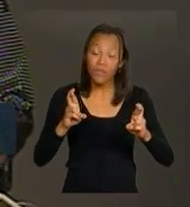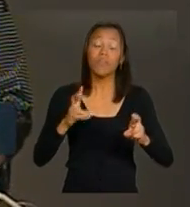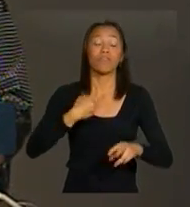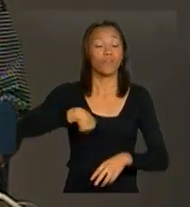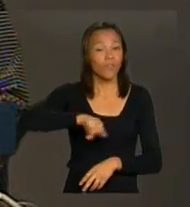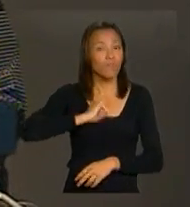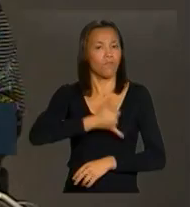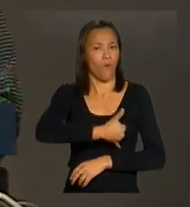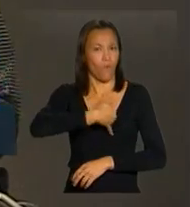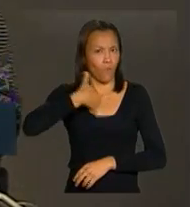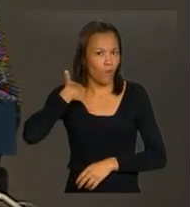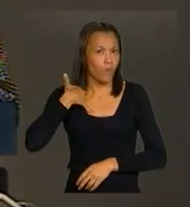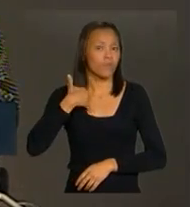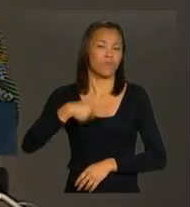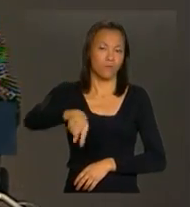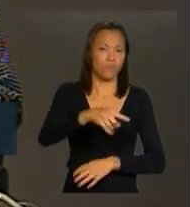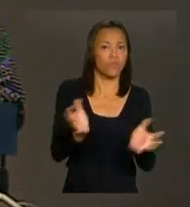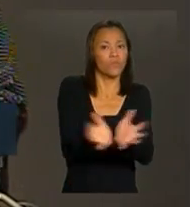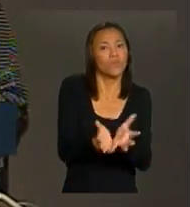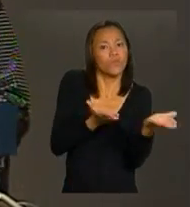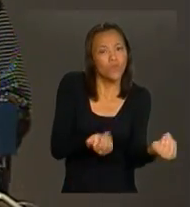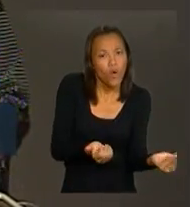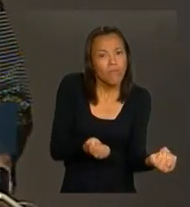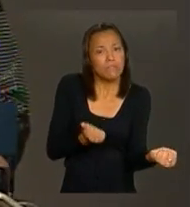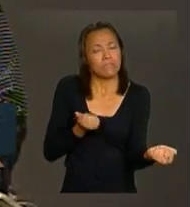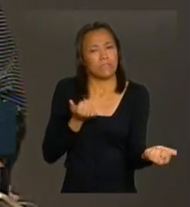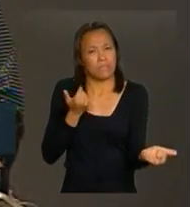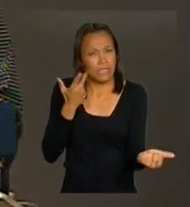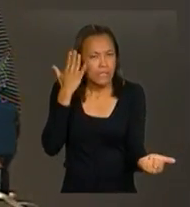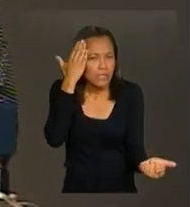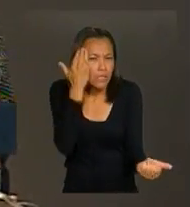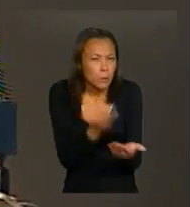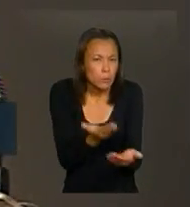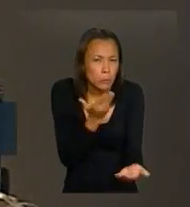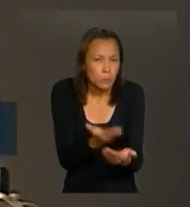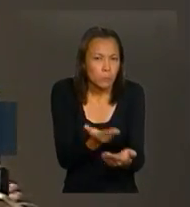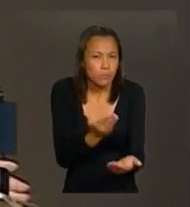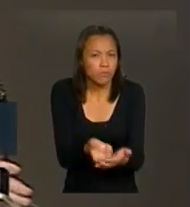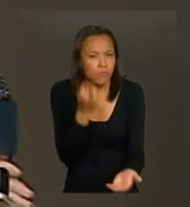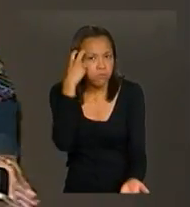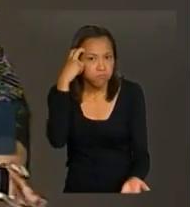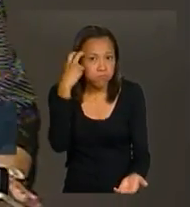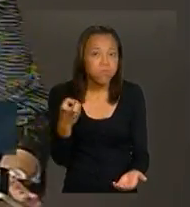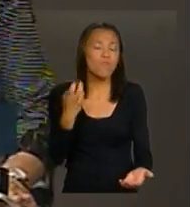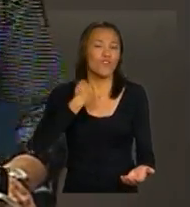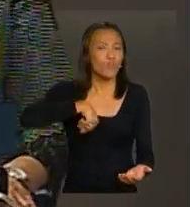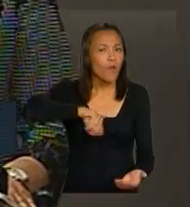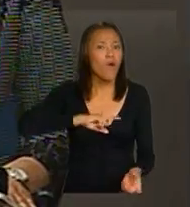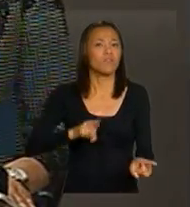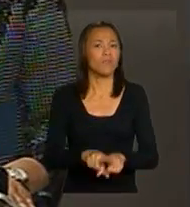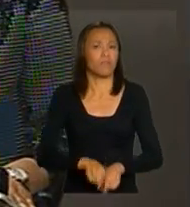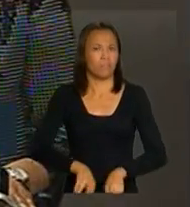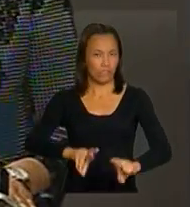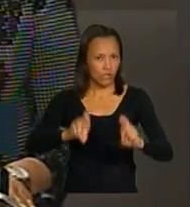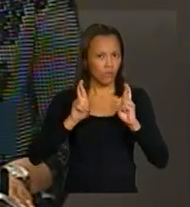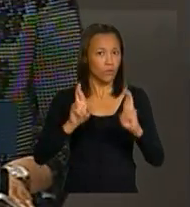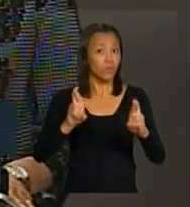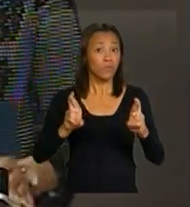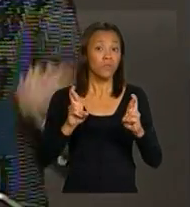orgulhosos por seus jovens tão dedicados e talentosos. E torcendo também para que a